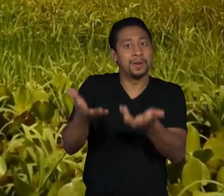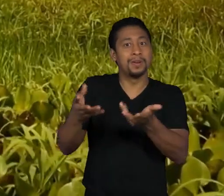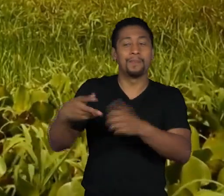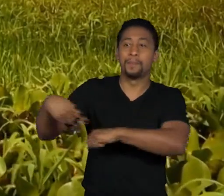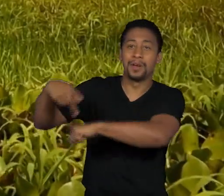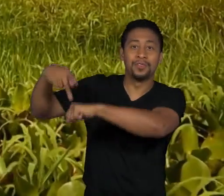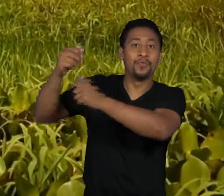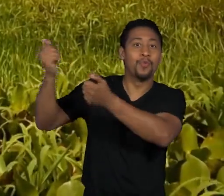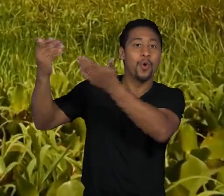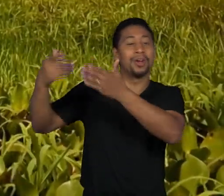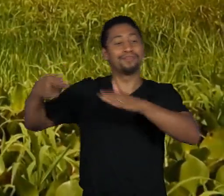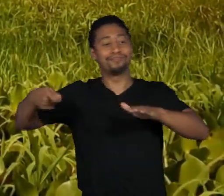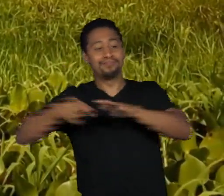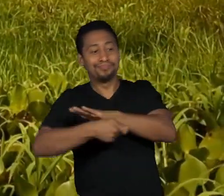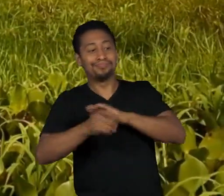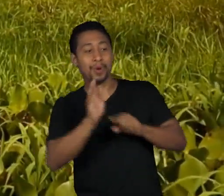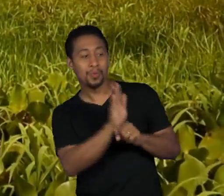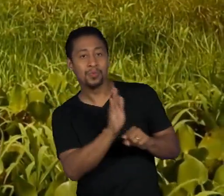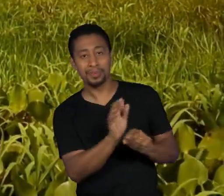né.